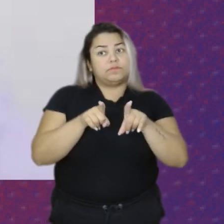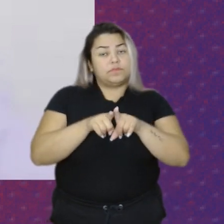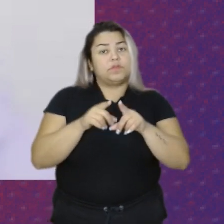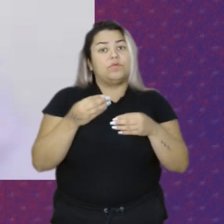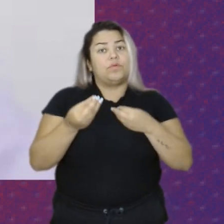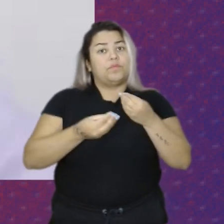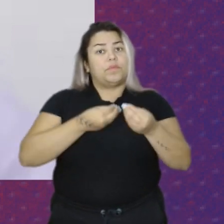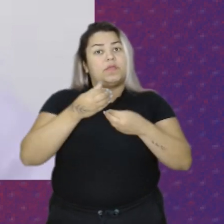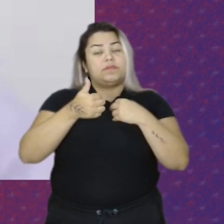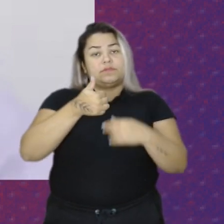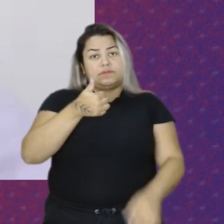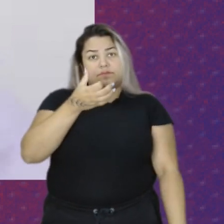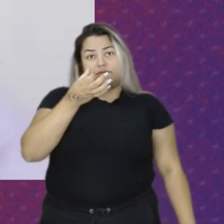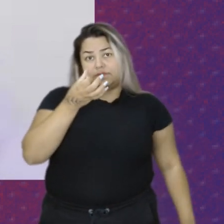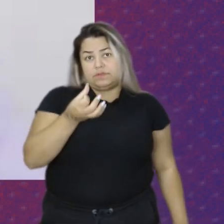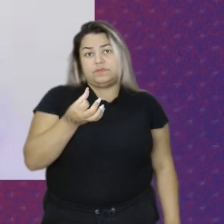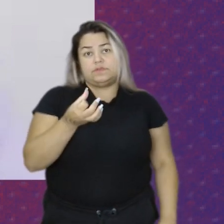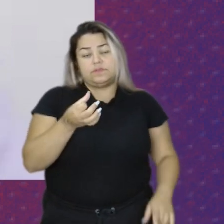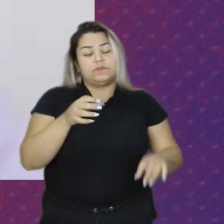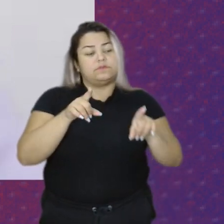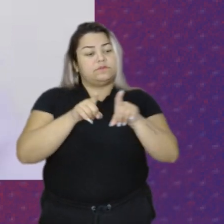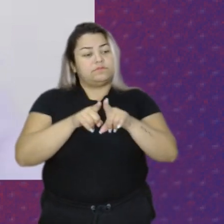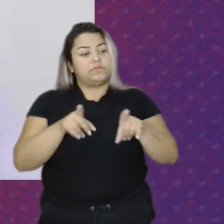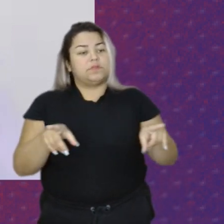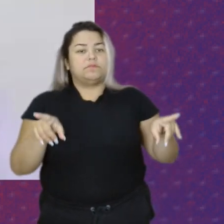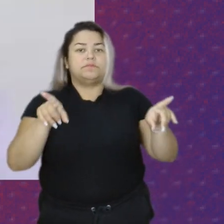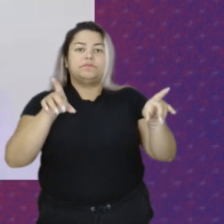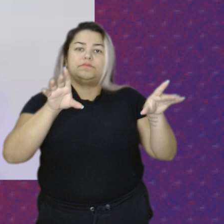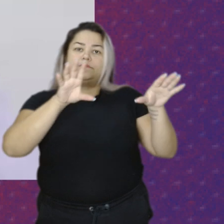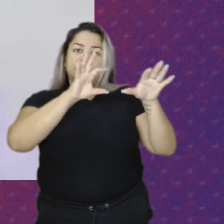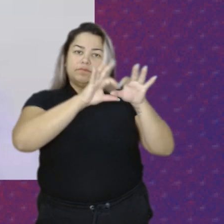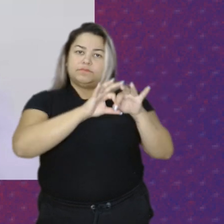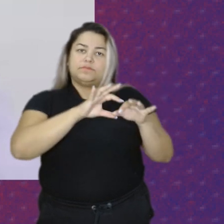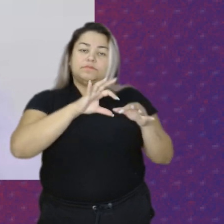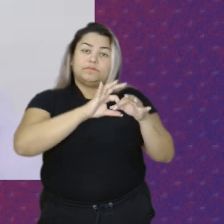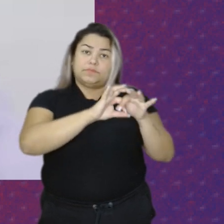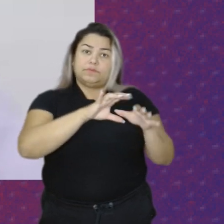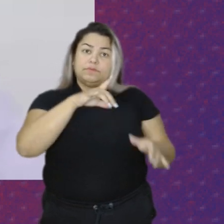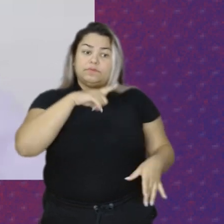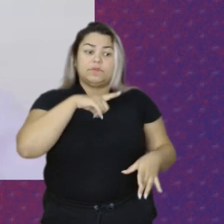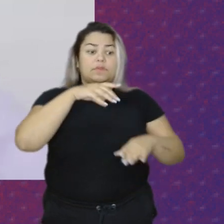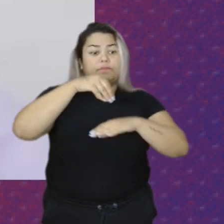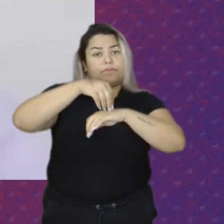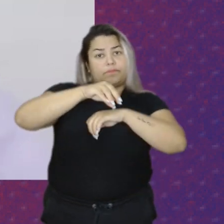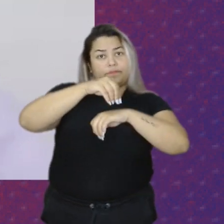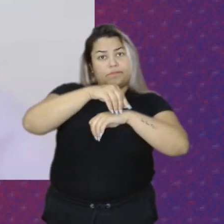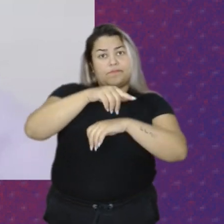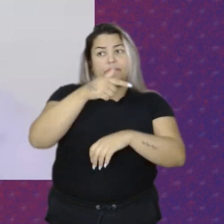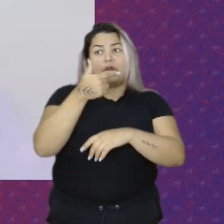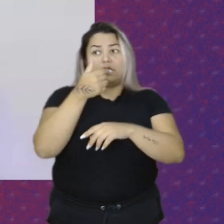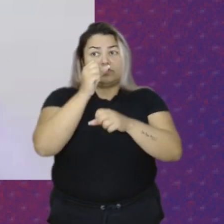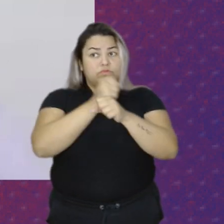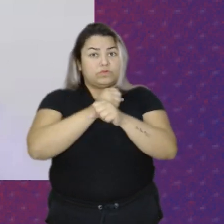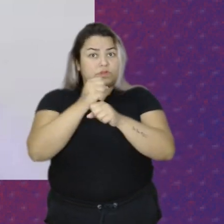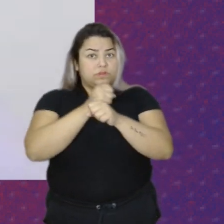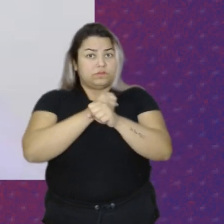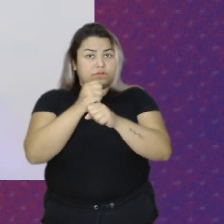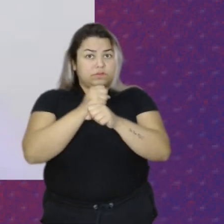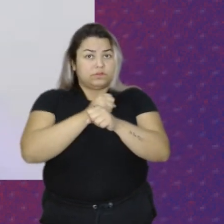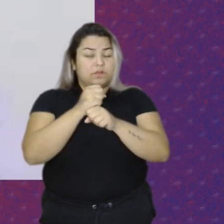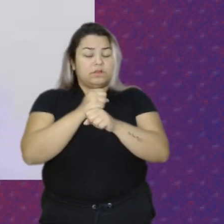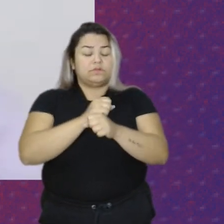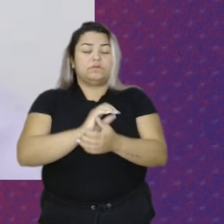das 16 entidades parceiras que tem contribuído há 2 anos, pelo